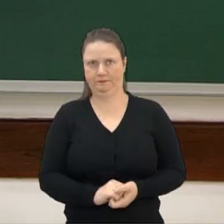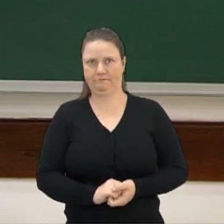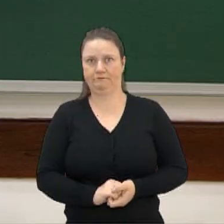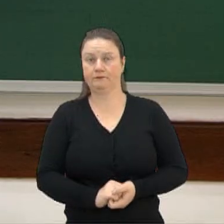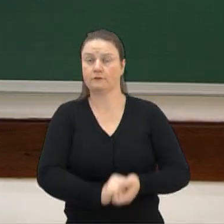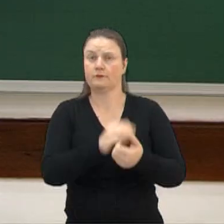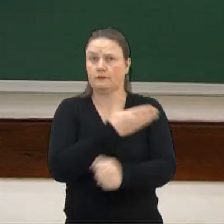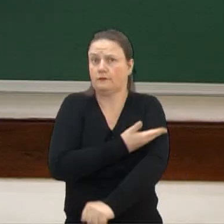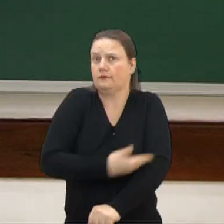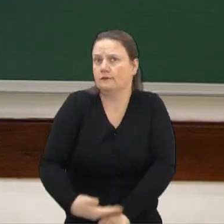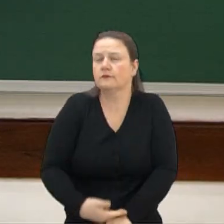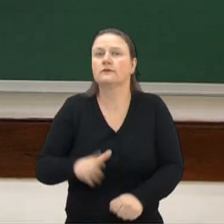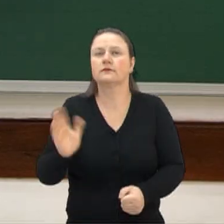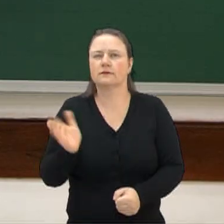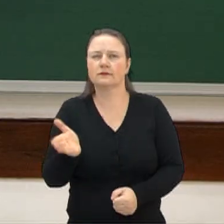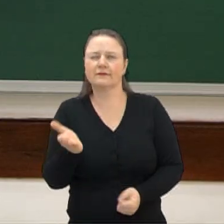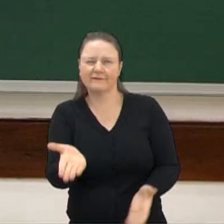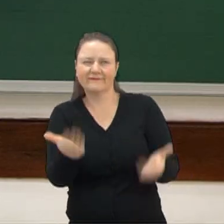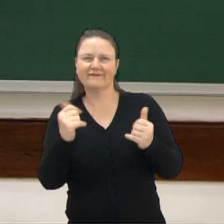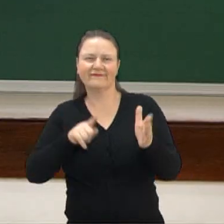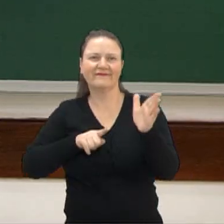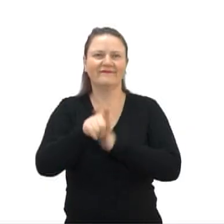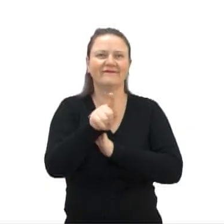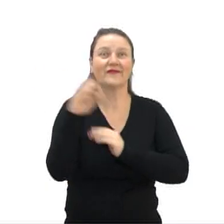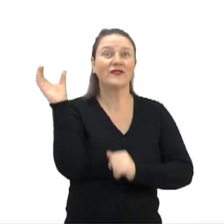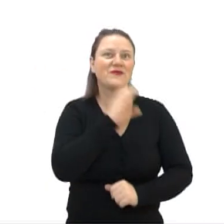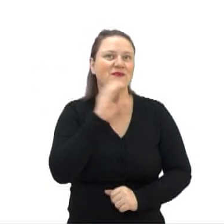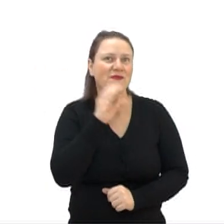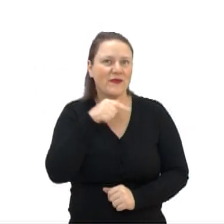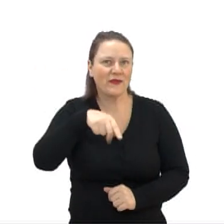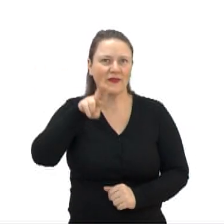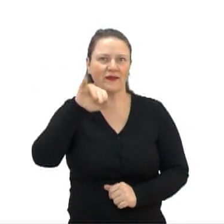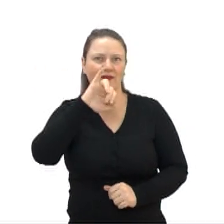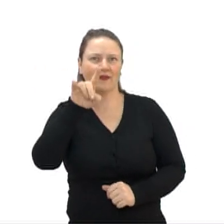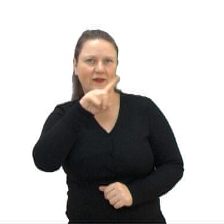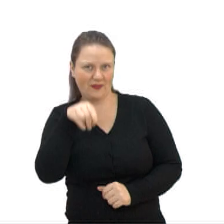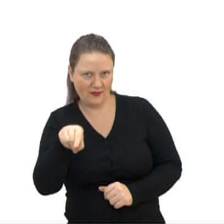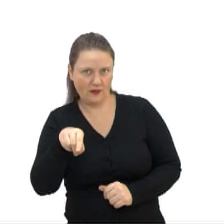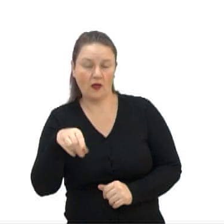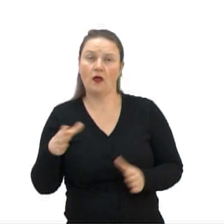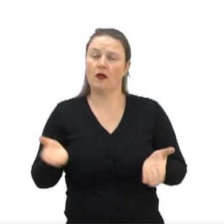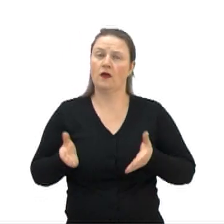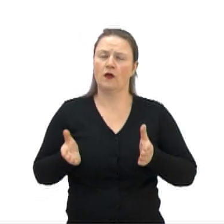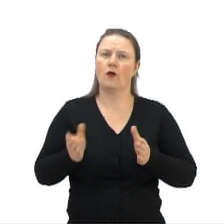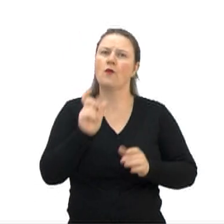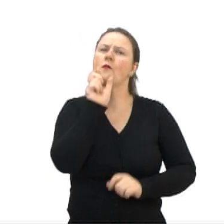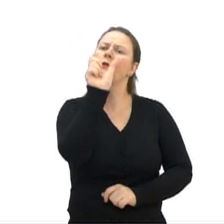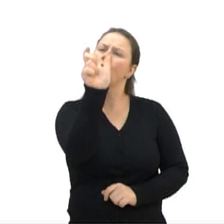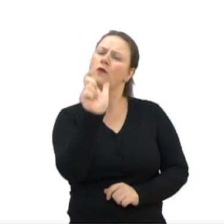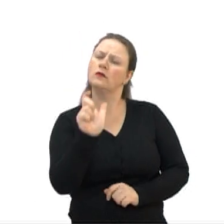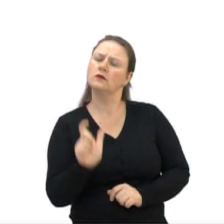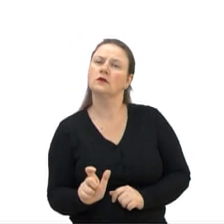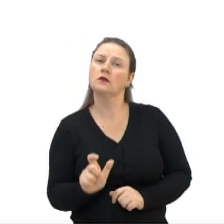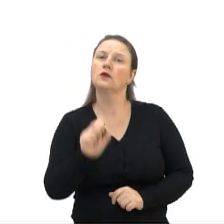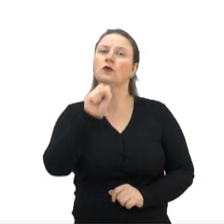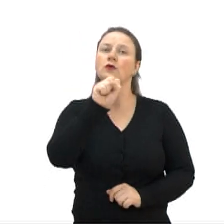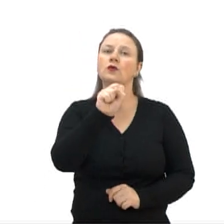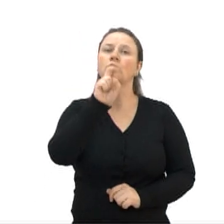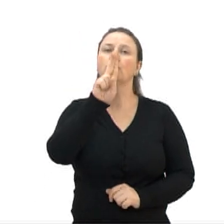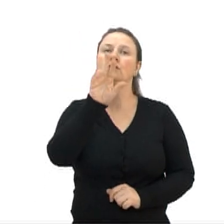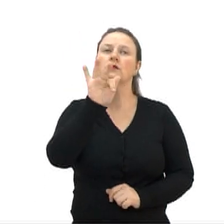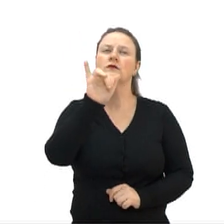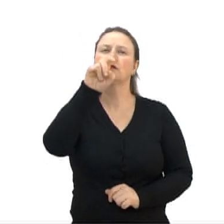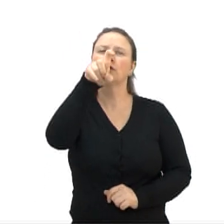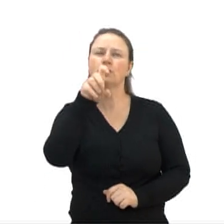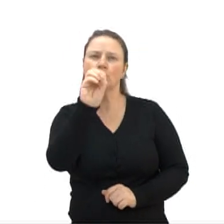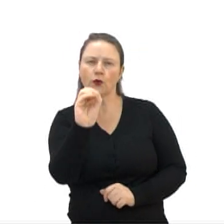está acostumado, vamos ao nosso quiz. Vimos nas aulas de formação de palavras que um sufixo era